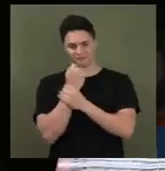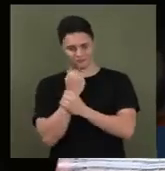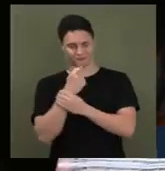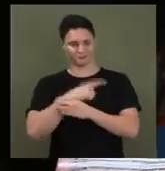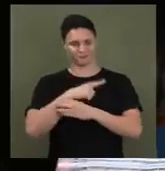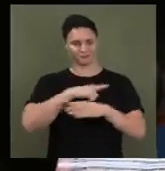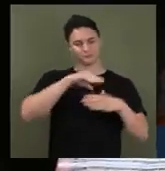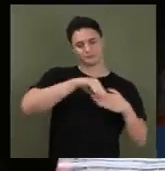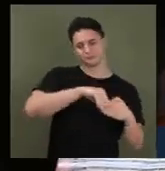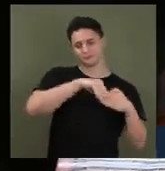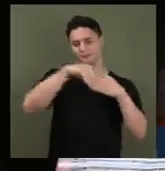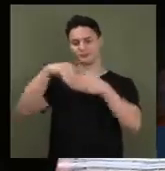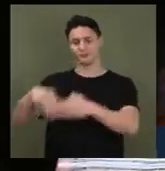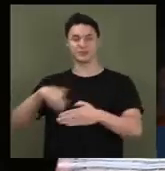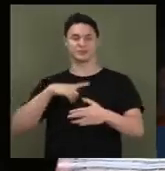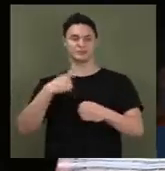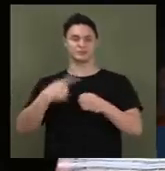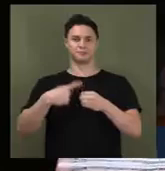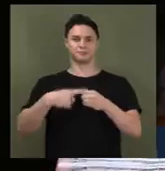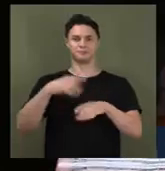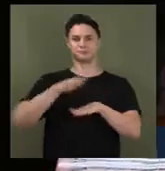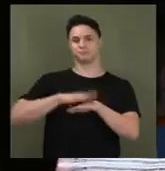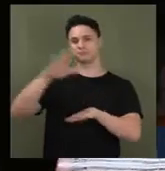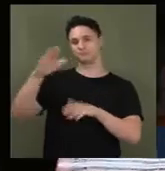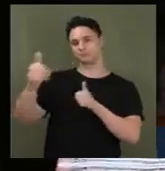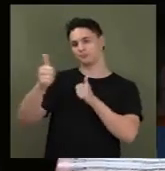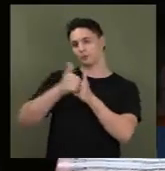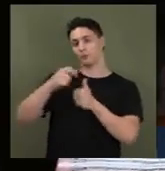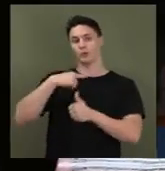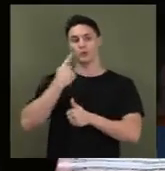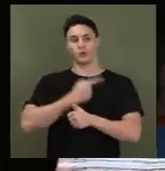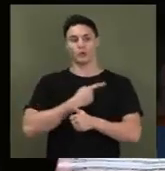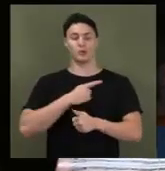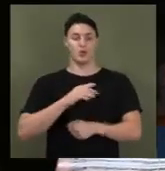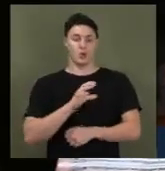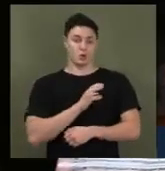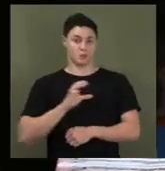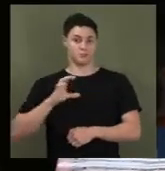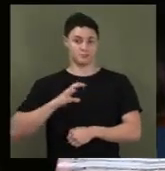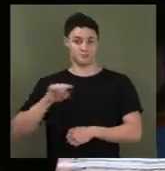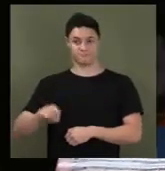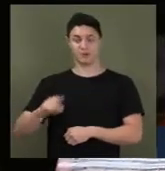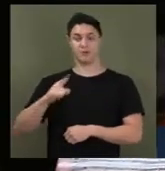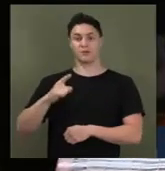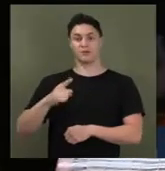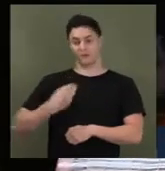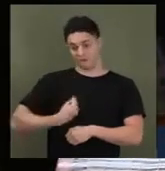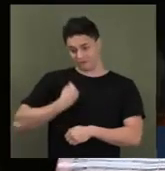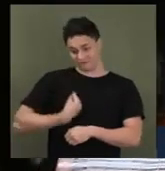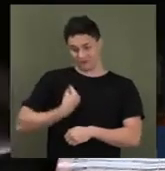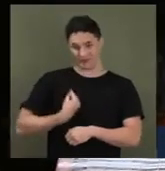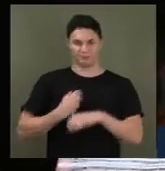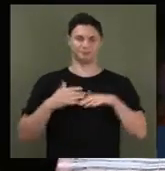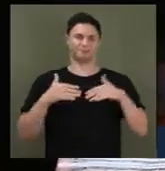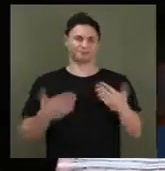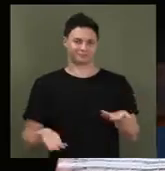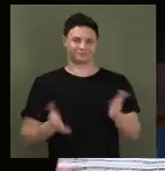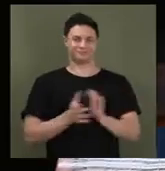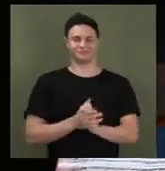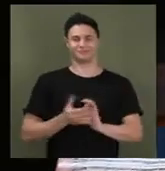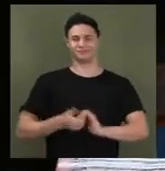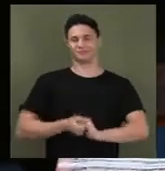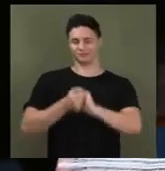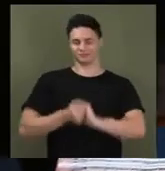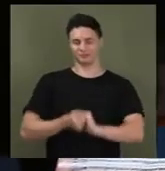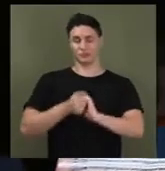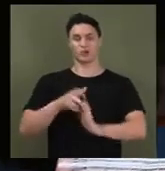translado para as cidades mais próximas, para que a comissão lá estivesse. Por fim, quero cumprimentar o